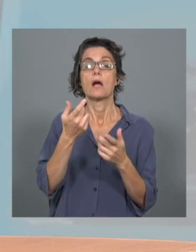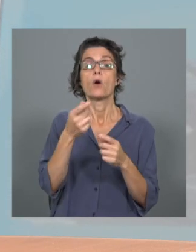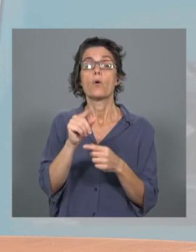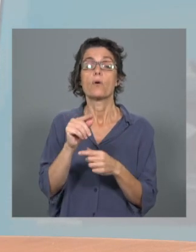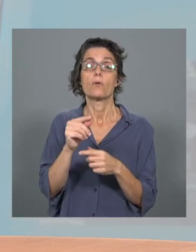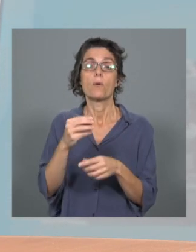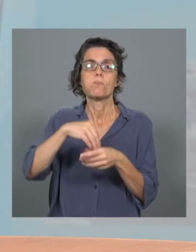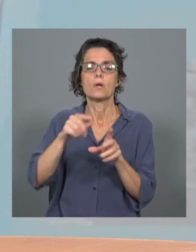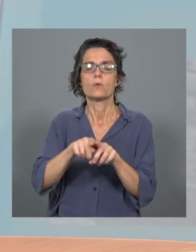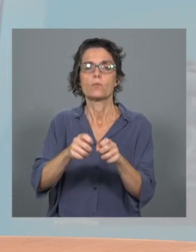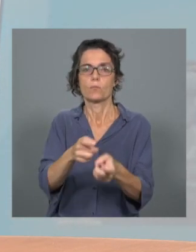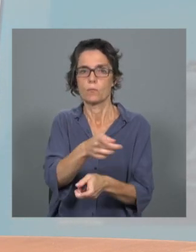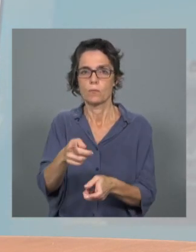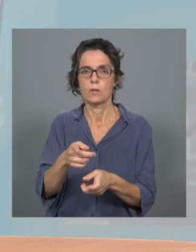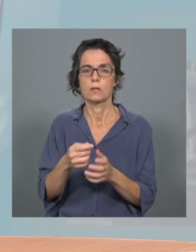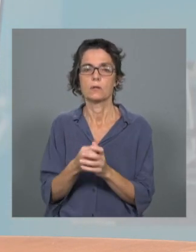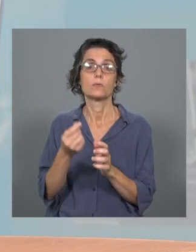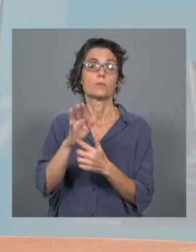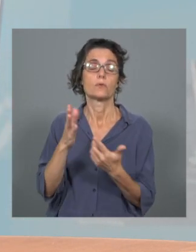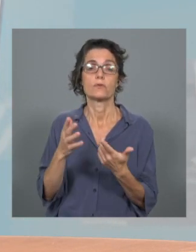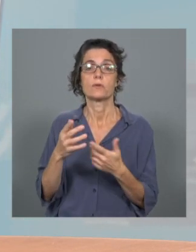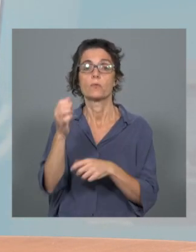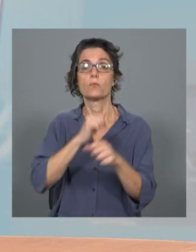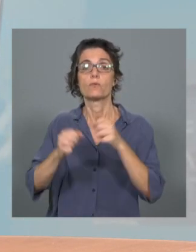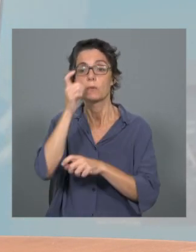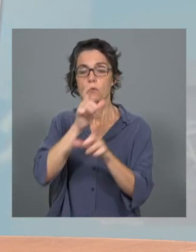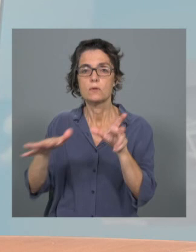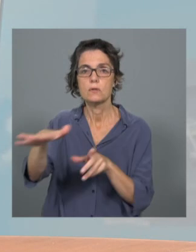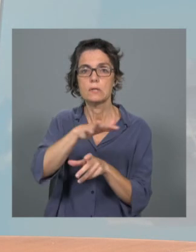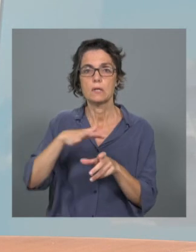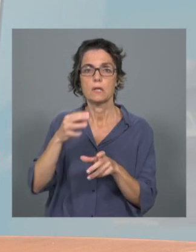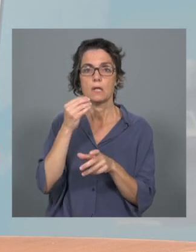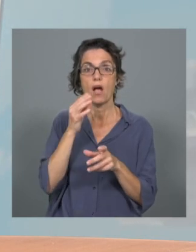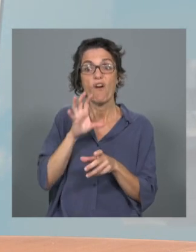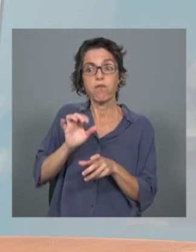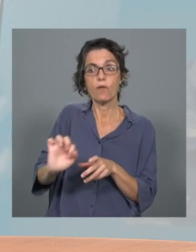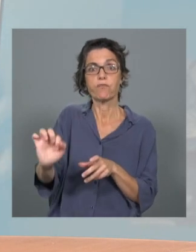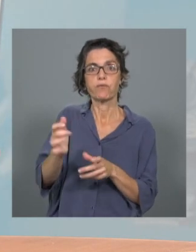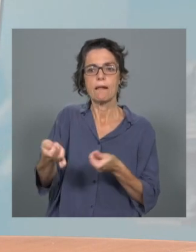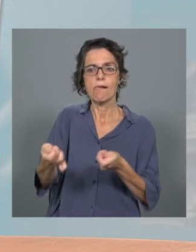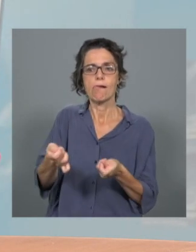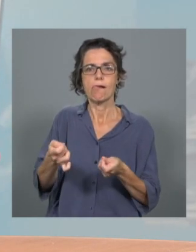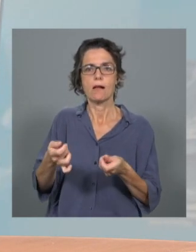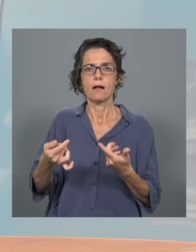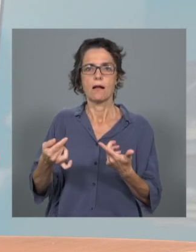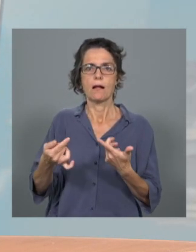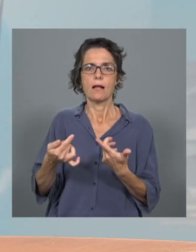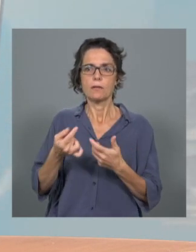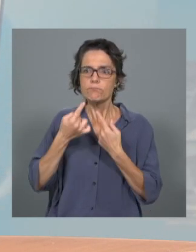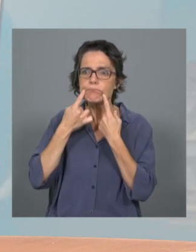é um dado muito positivo como os movimentos de cidadãos se organizam e conseguem ter uma grande